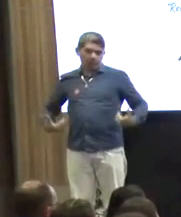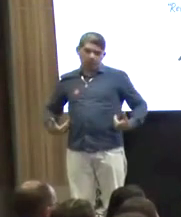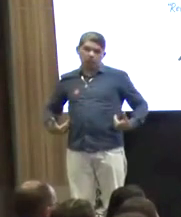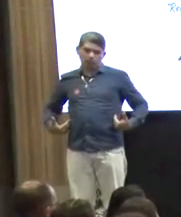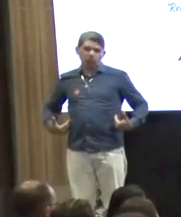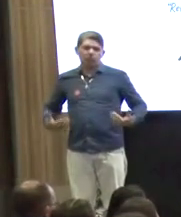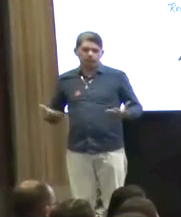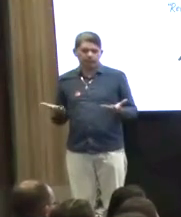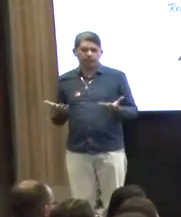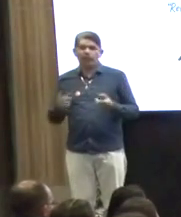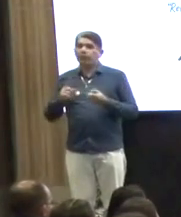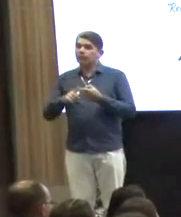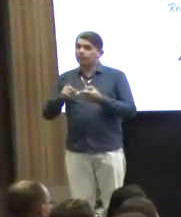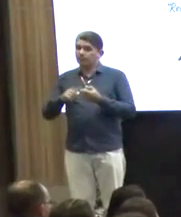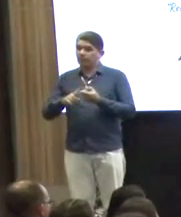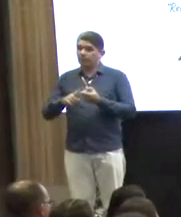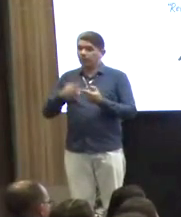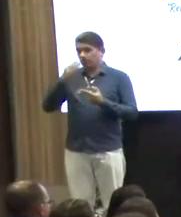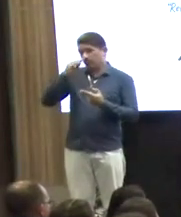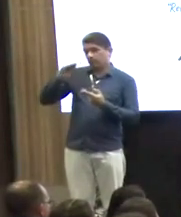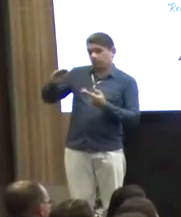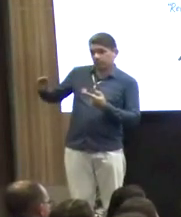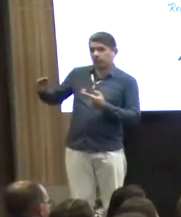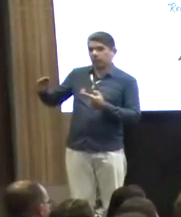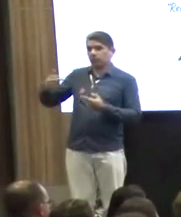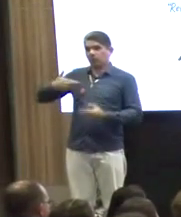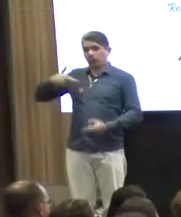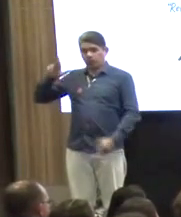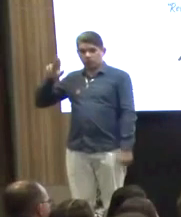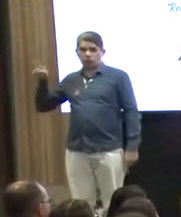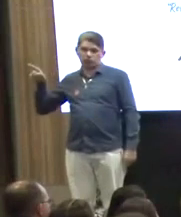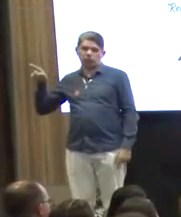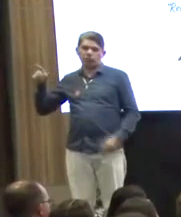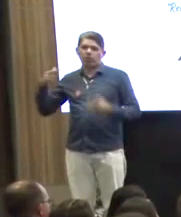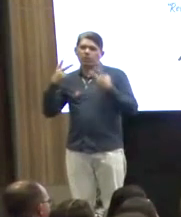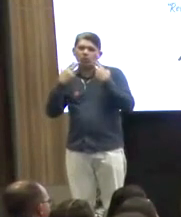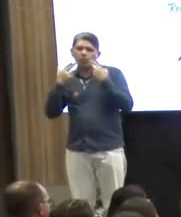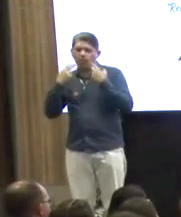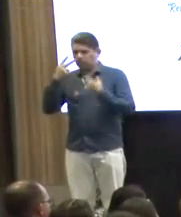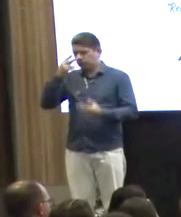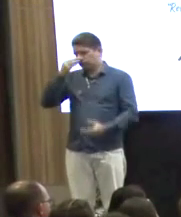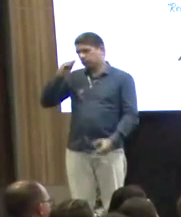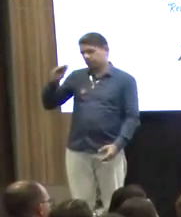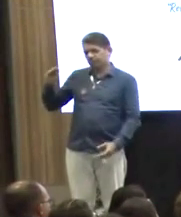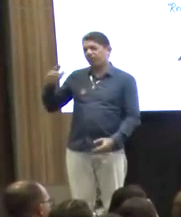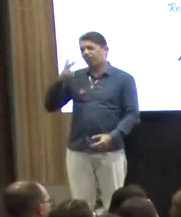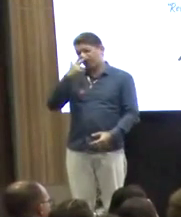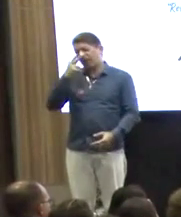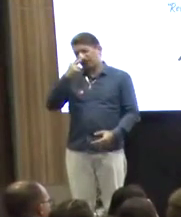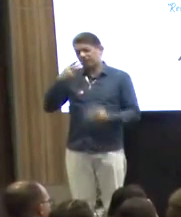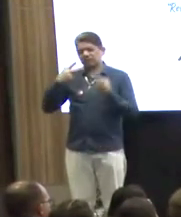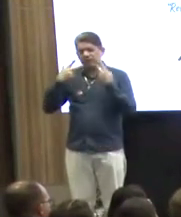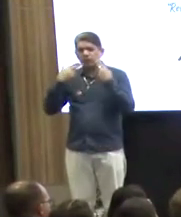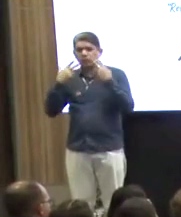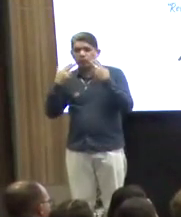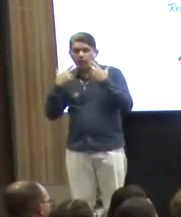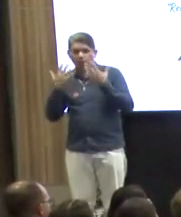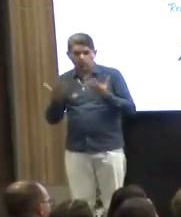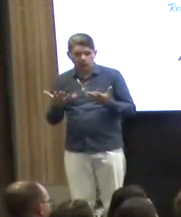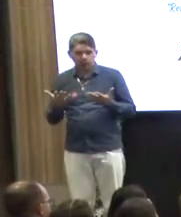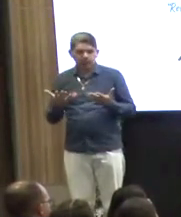inclusive, intolerância religiosa, né? Bem-vindo. A gente naturaliza. E naturaliza o tempo todo. Né?